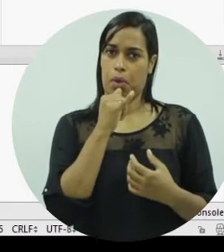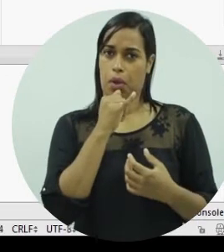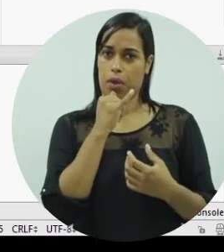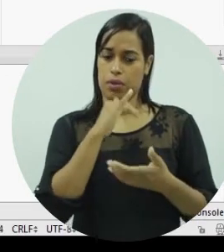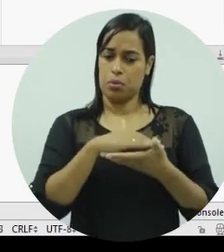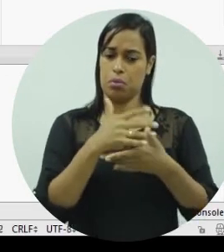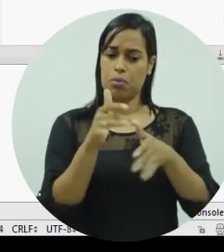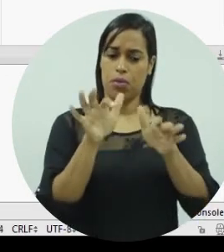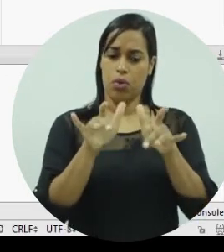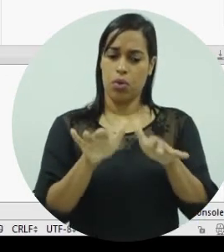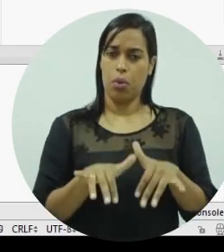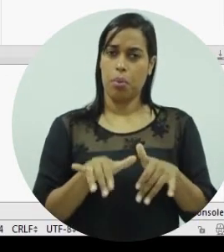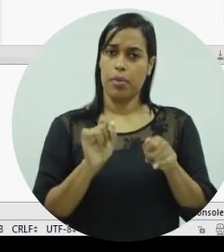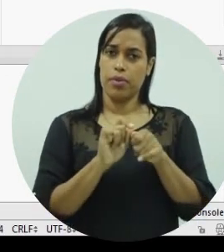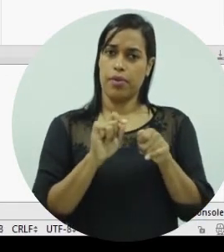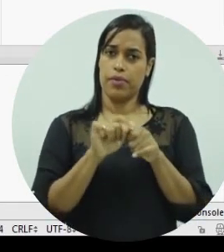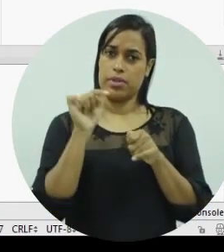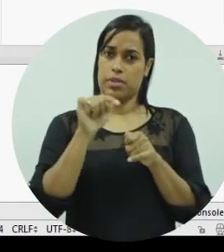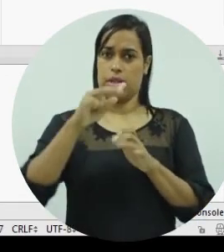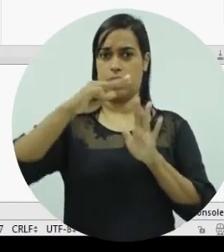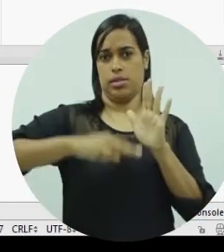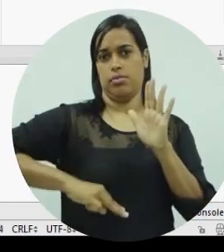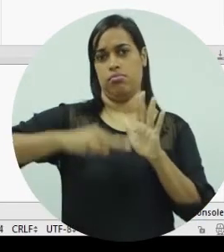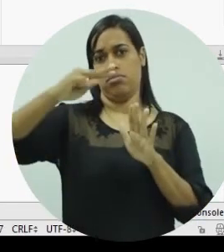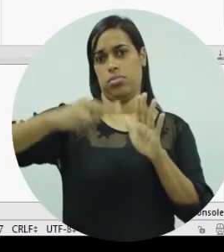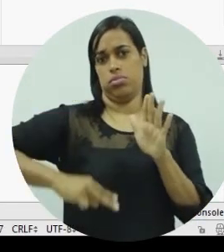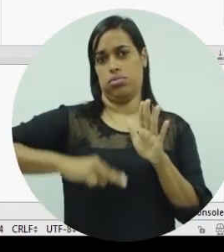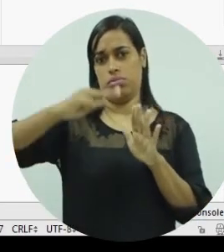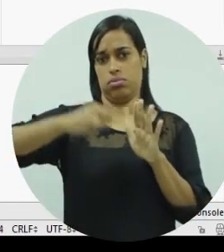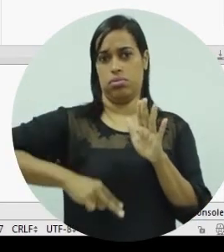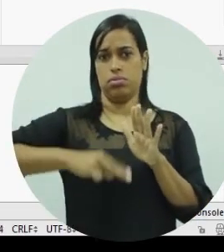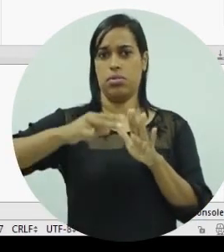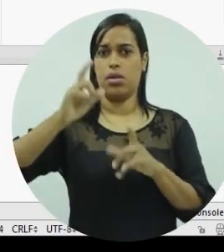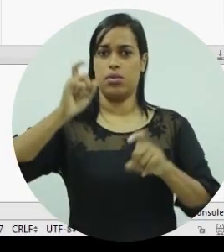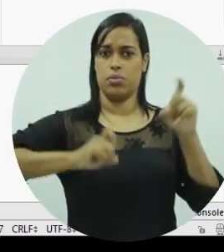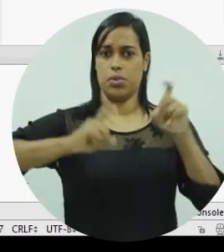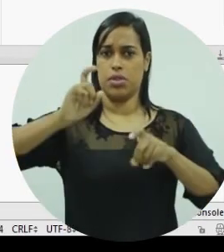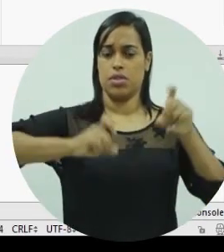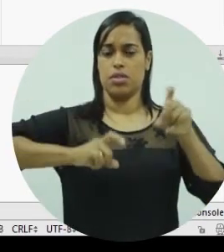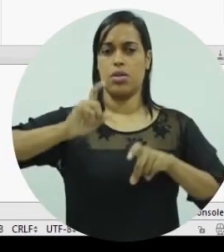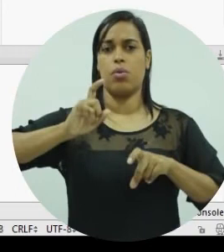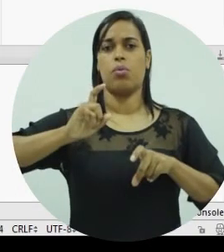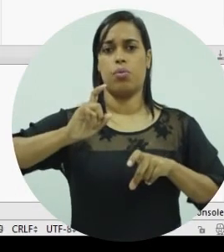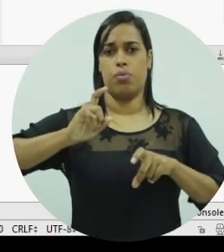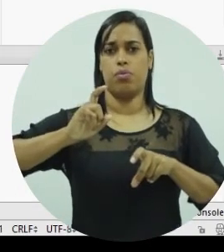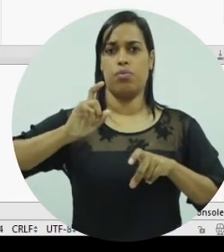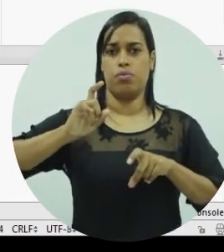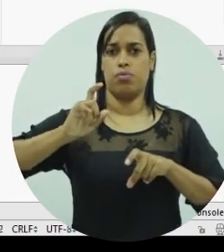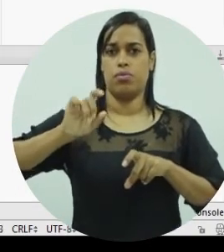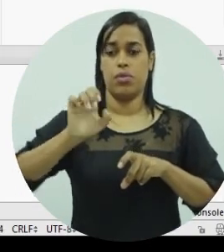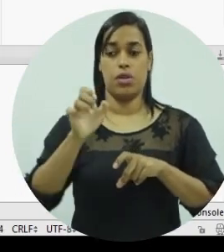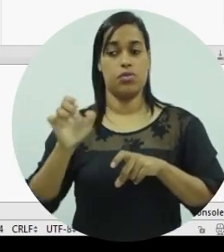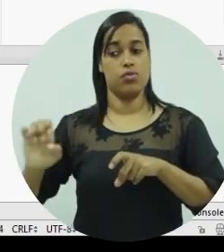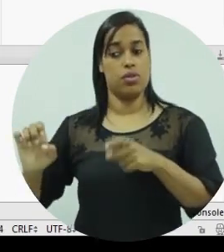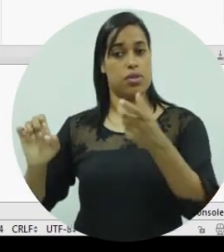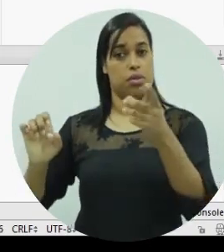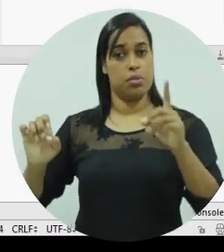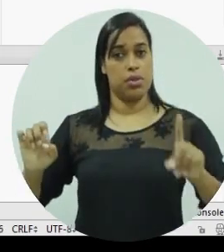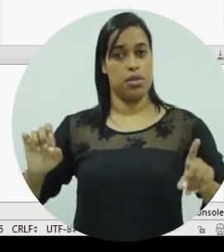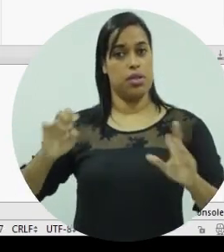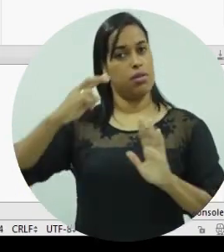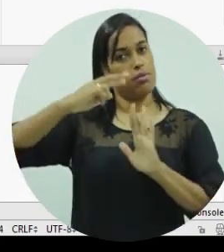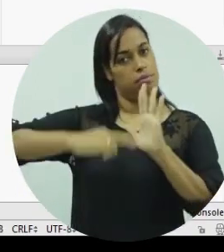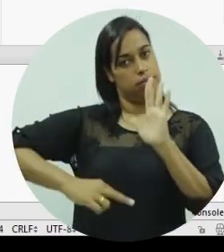ele vai fazer essa expressão? Ele vai passar da esquerda para a direita, vai